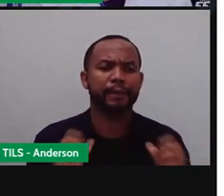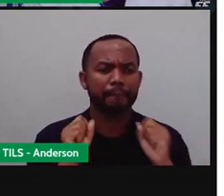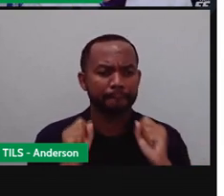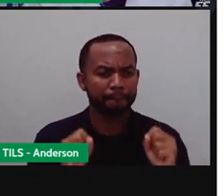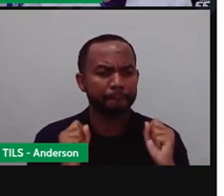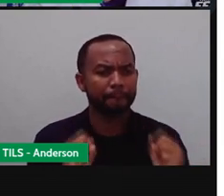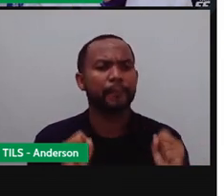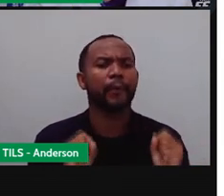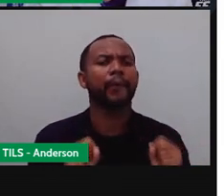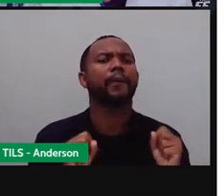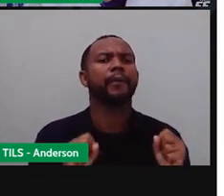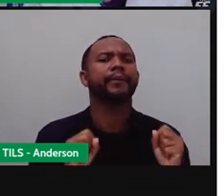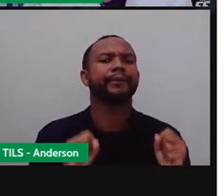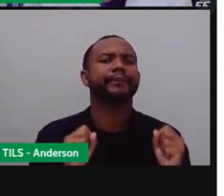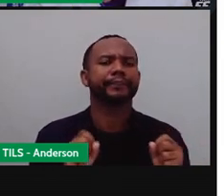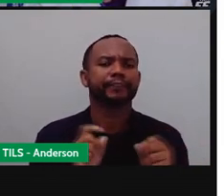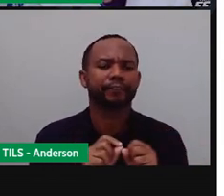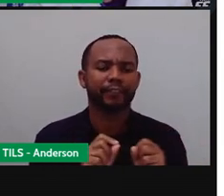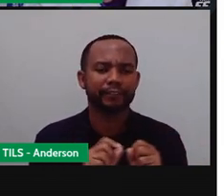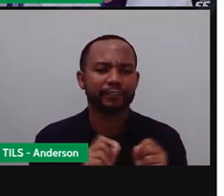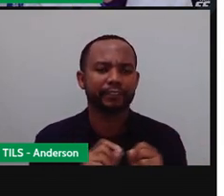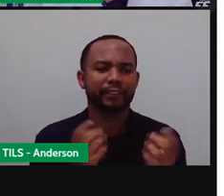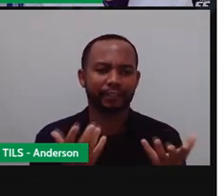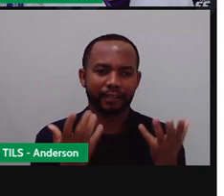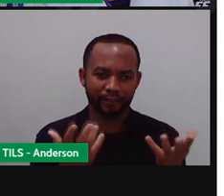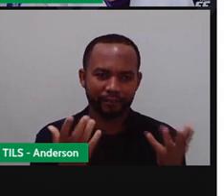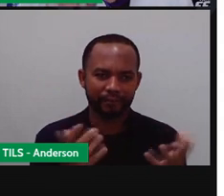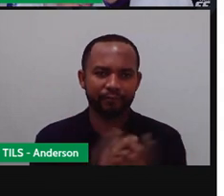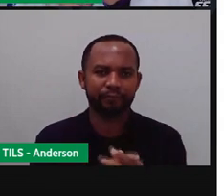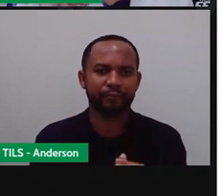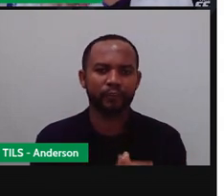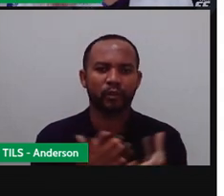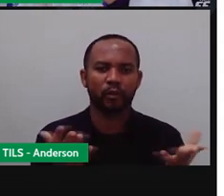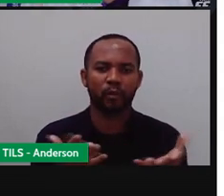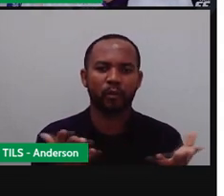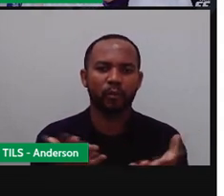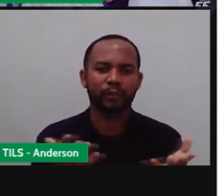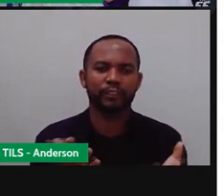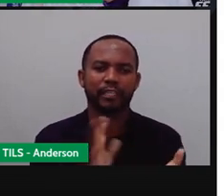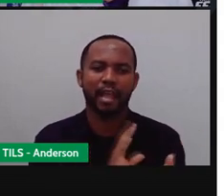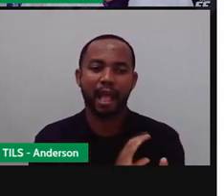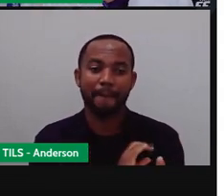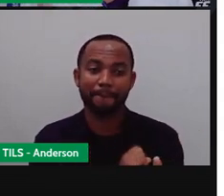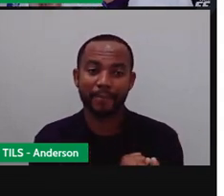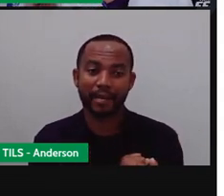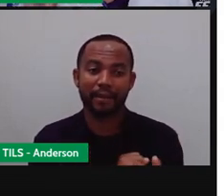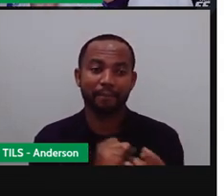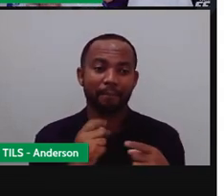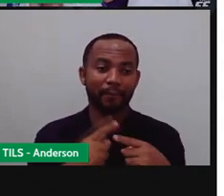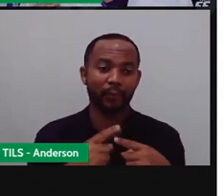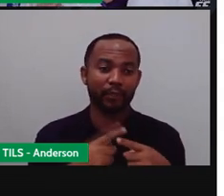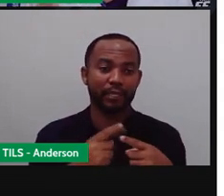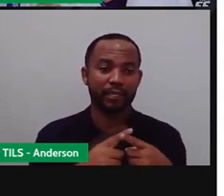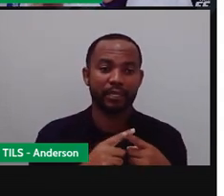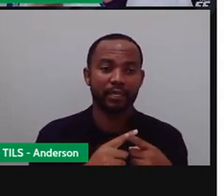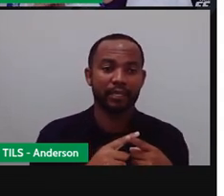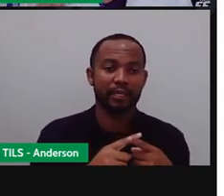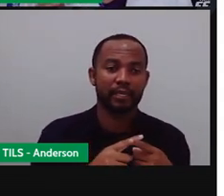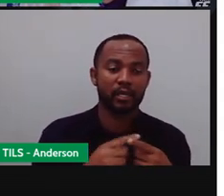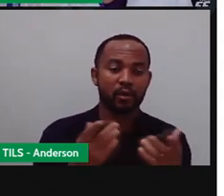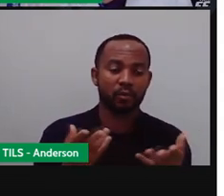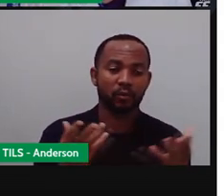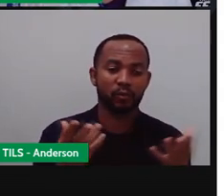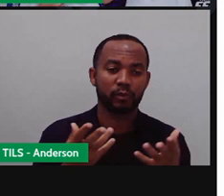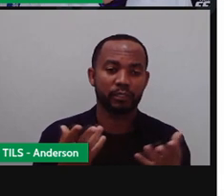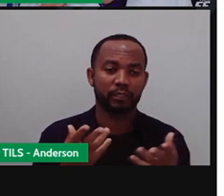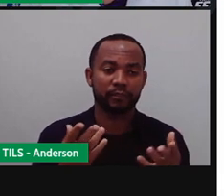na massa. Empolgado, Anderson? E hoje você vai amar. Porque o nosso, né? Nosso momento